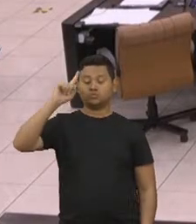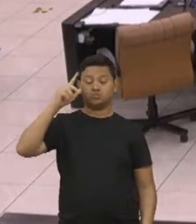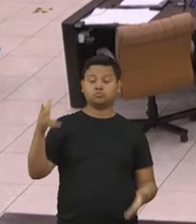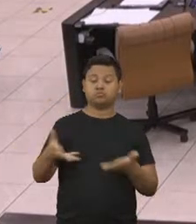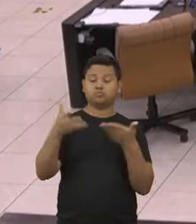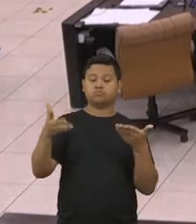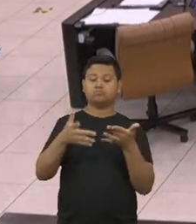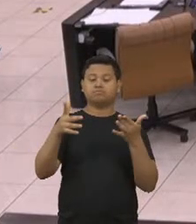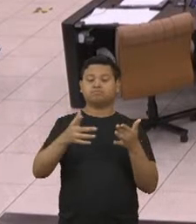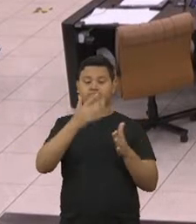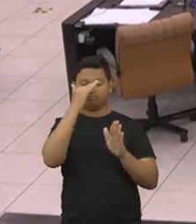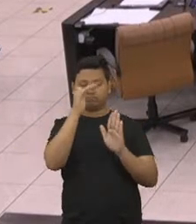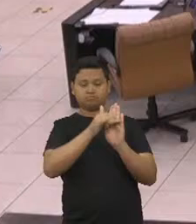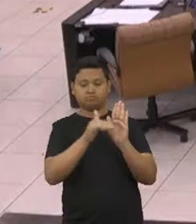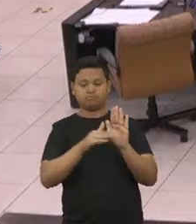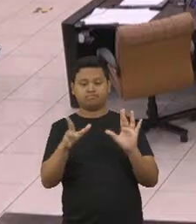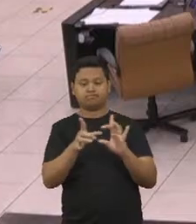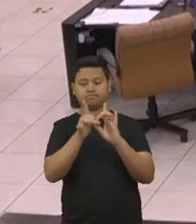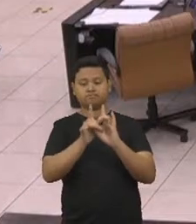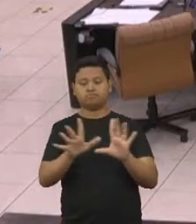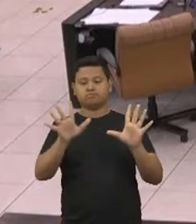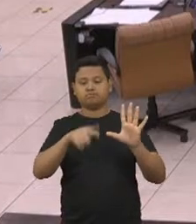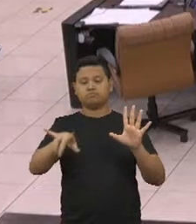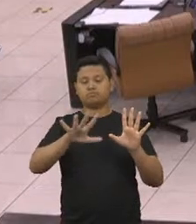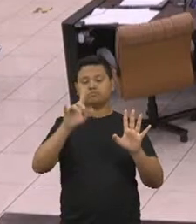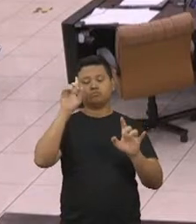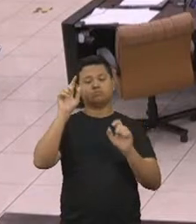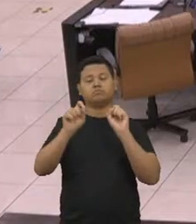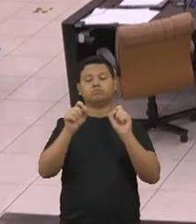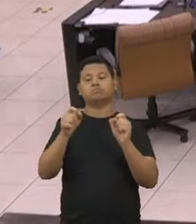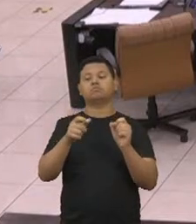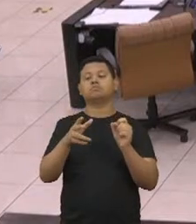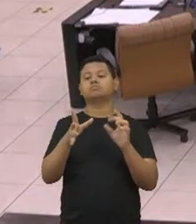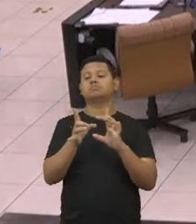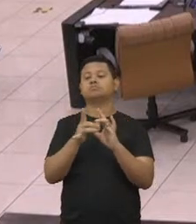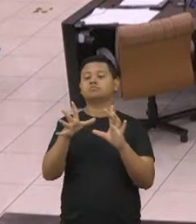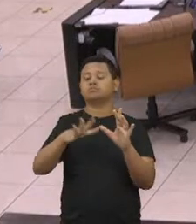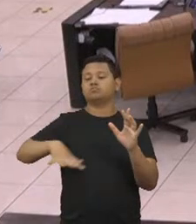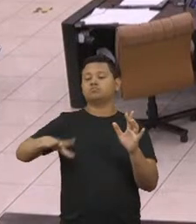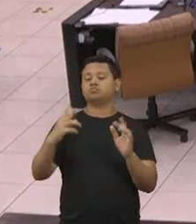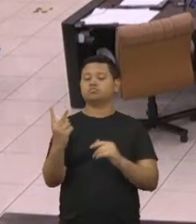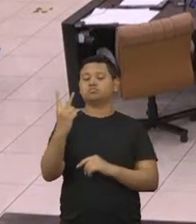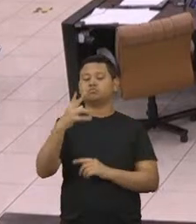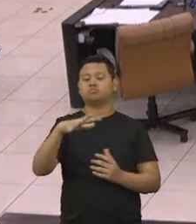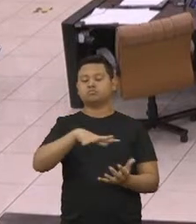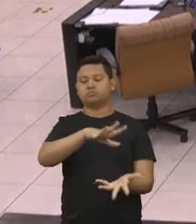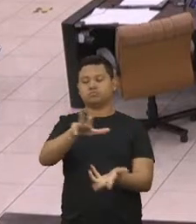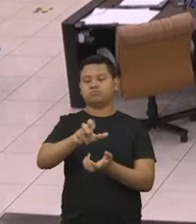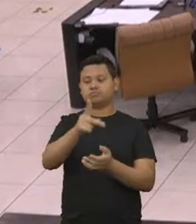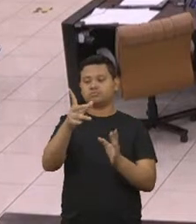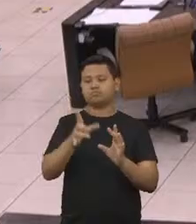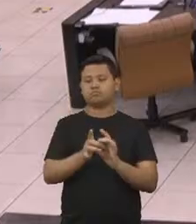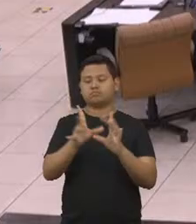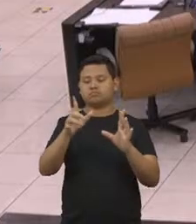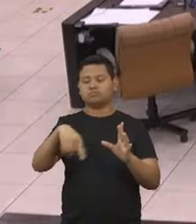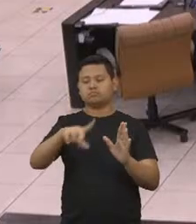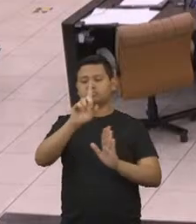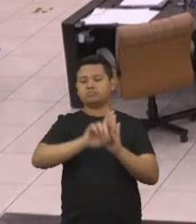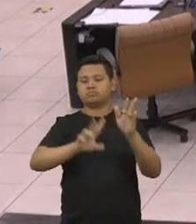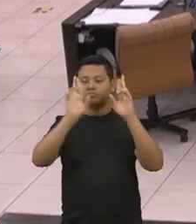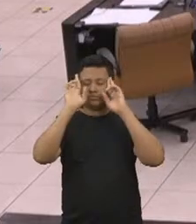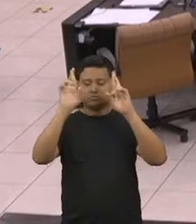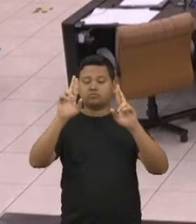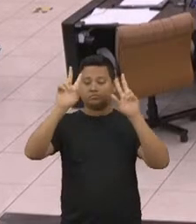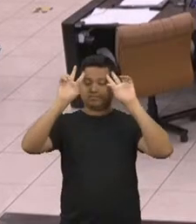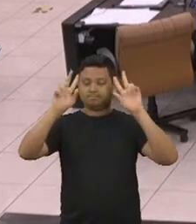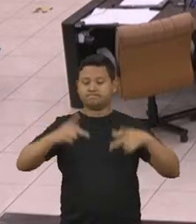princípios democráticos no mundo, reafirmando que a democracia é um valor universal, baseado na liberdade, no respeito e nos direitos humanos,